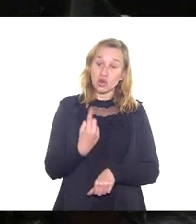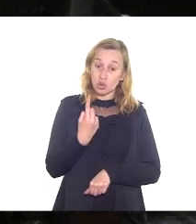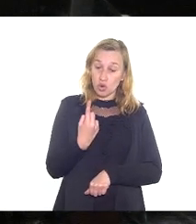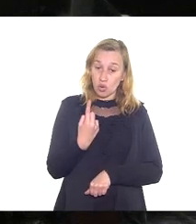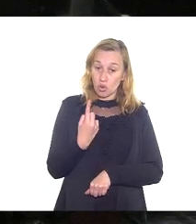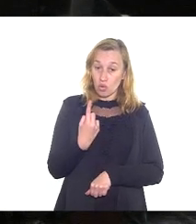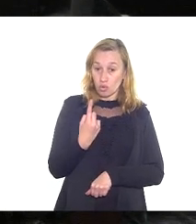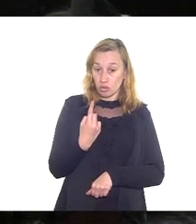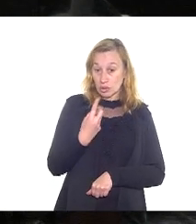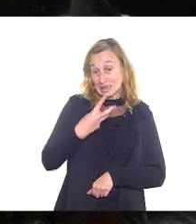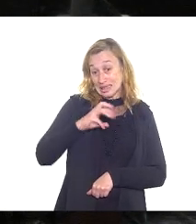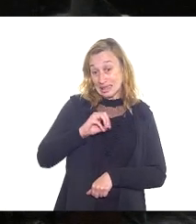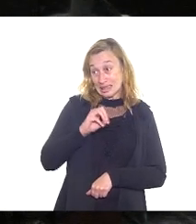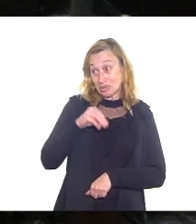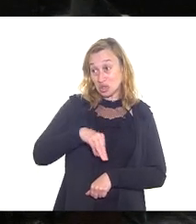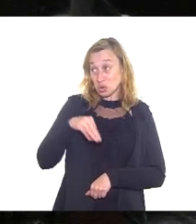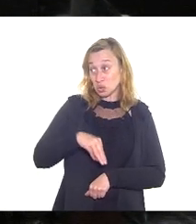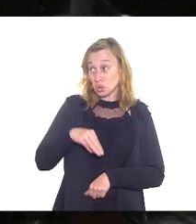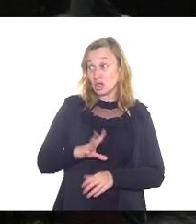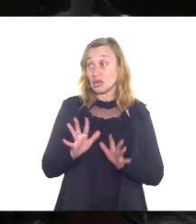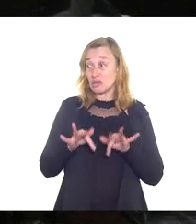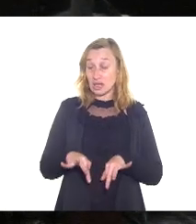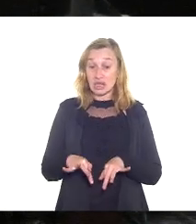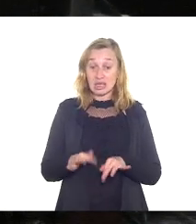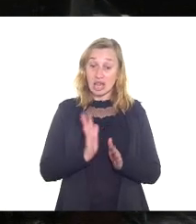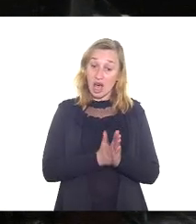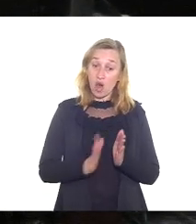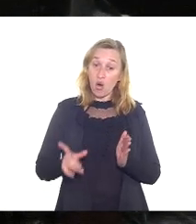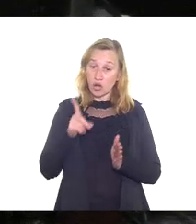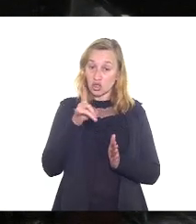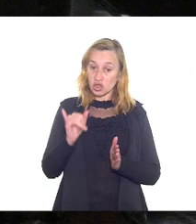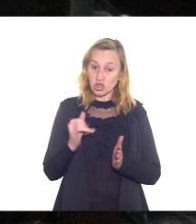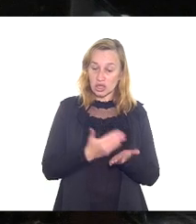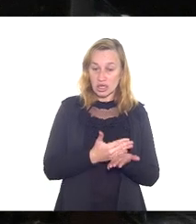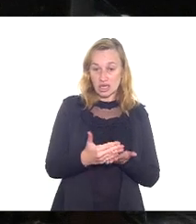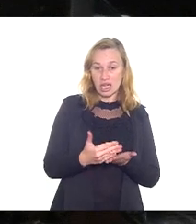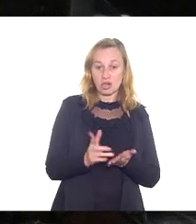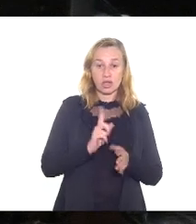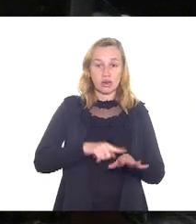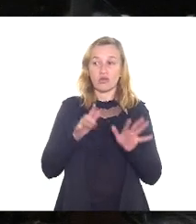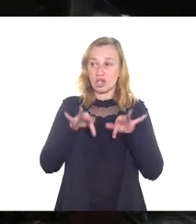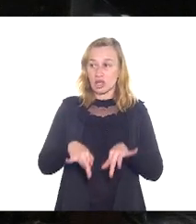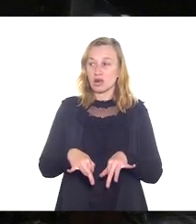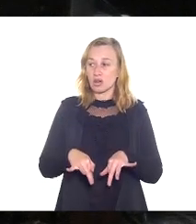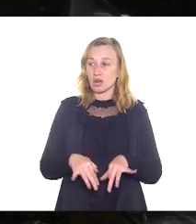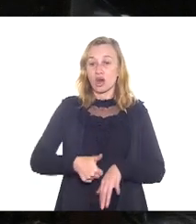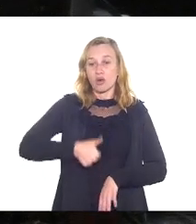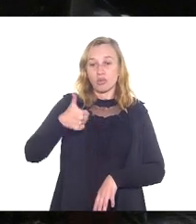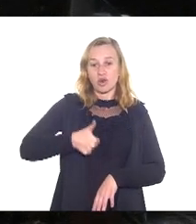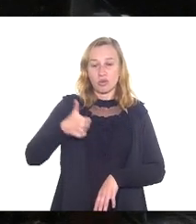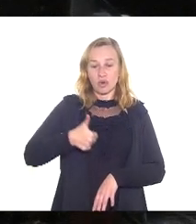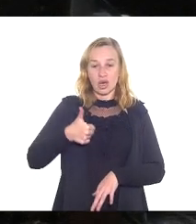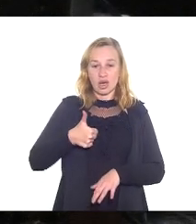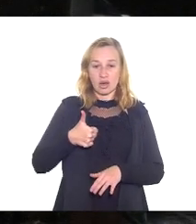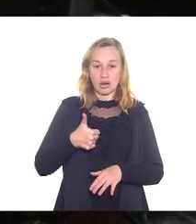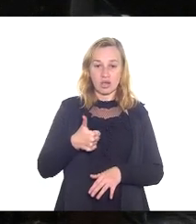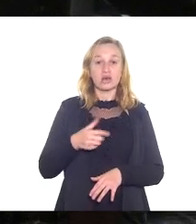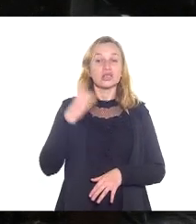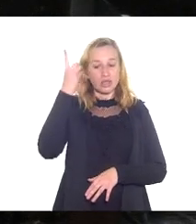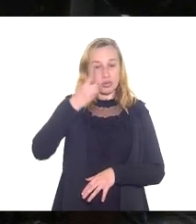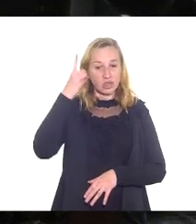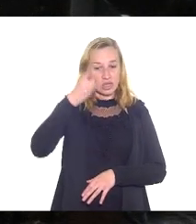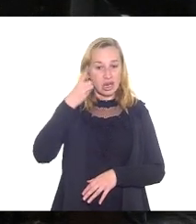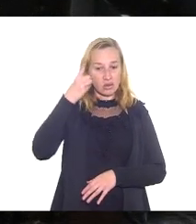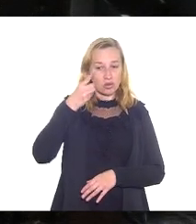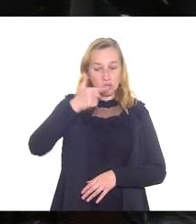de 30 minutos. Então, encerrada a ordem do dia, iniciado o expediente final, primeiro orador inscrito ao deputado Luiz